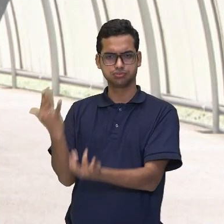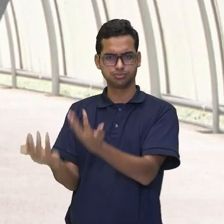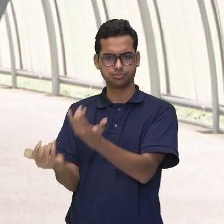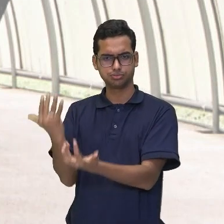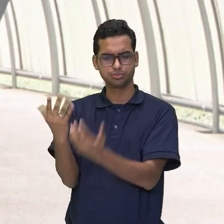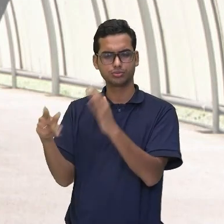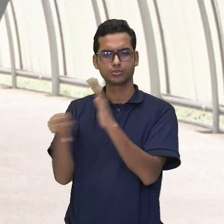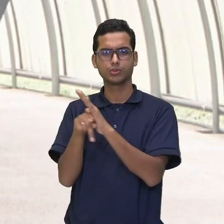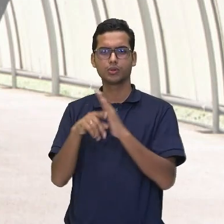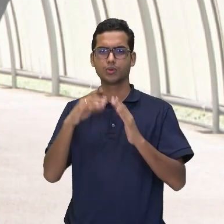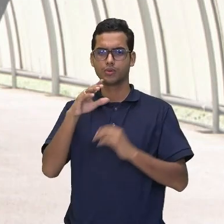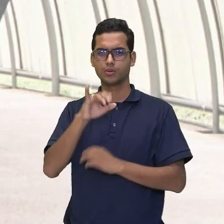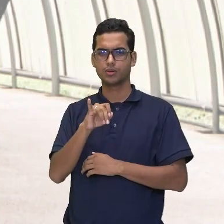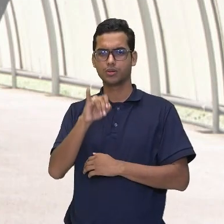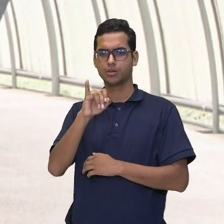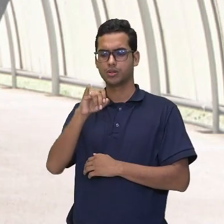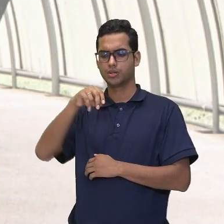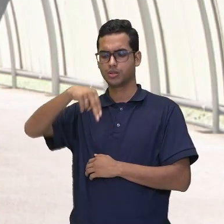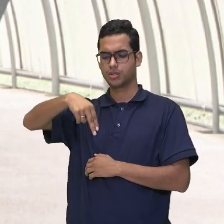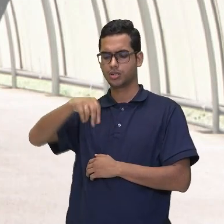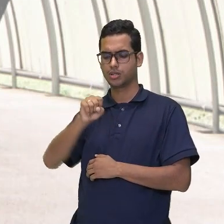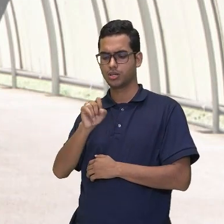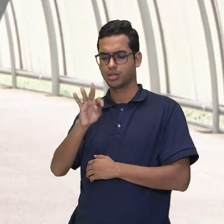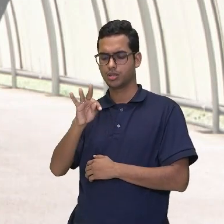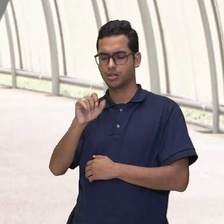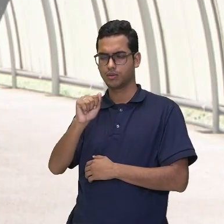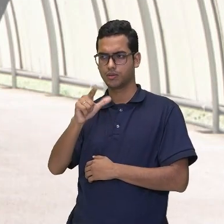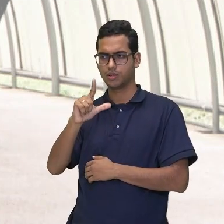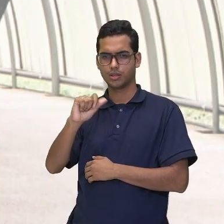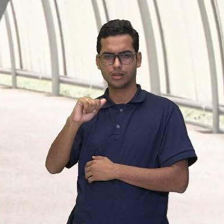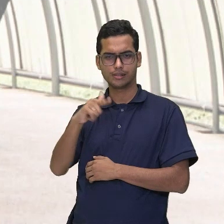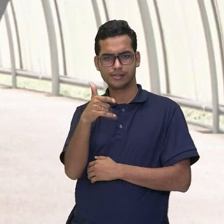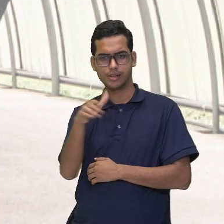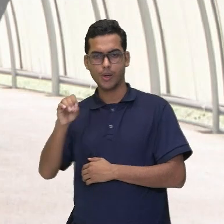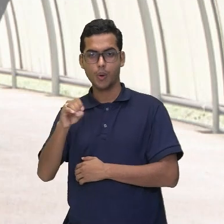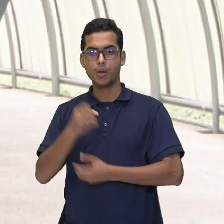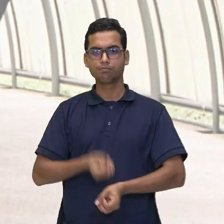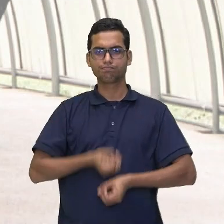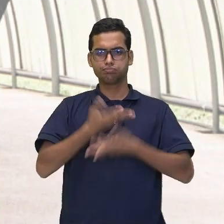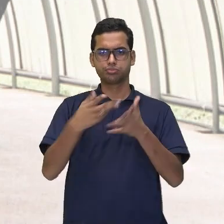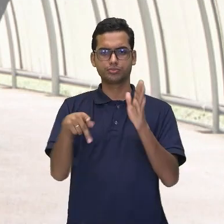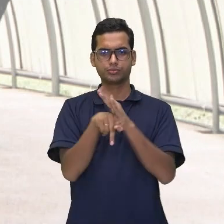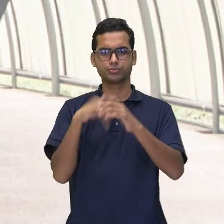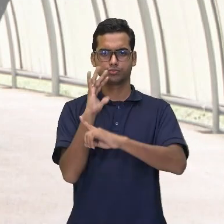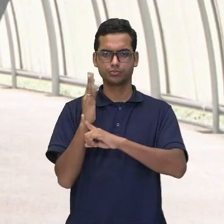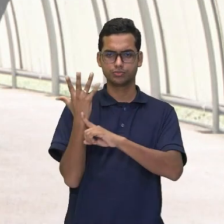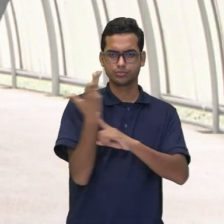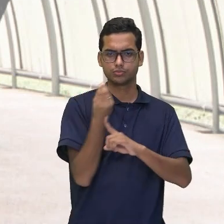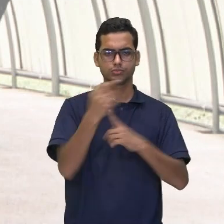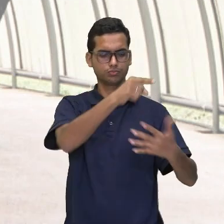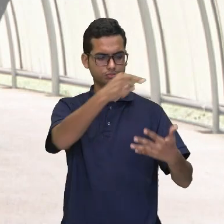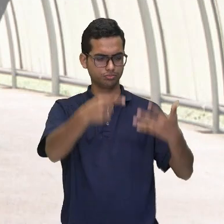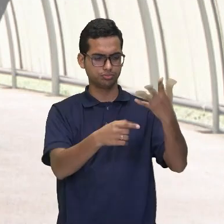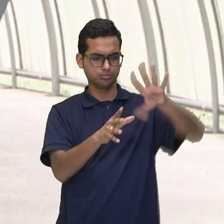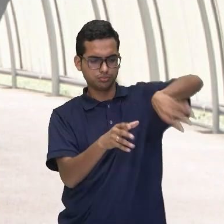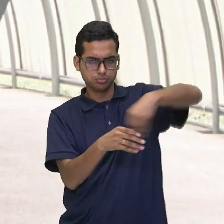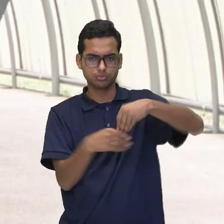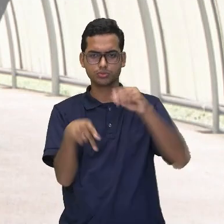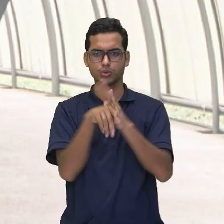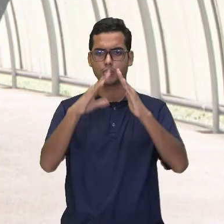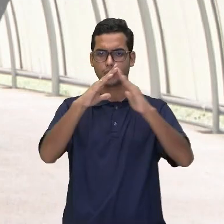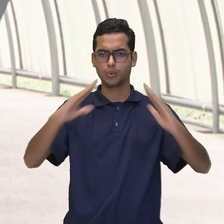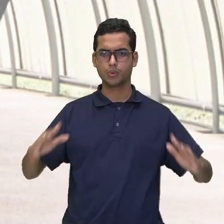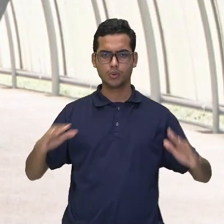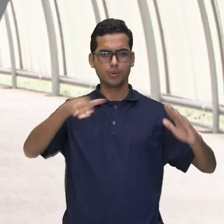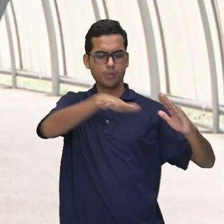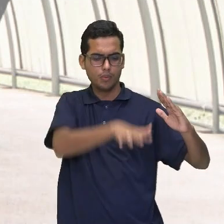é uma manifestação artística contemporânea composta por elementos organizados em